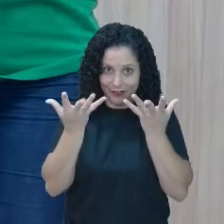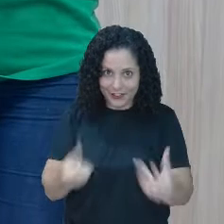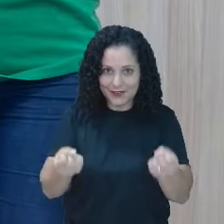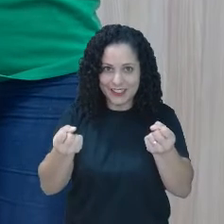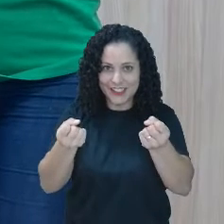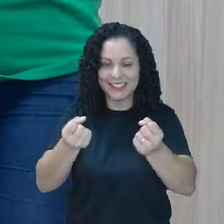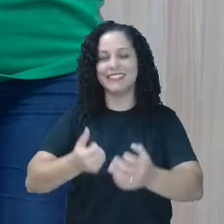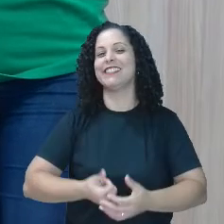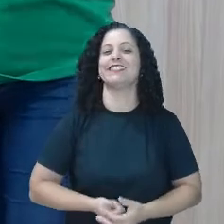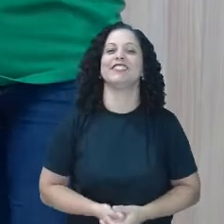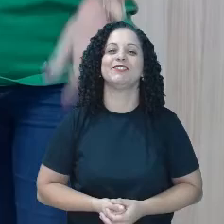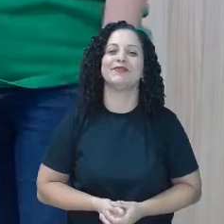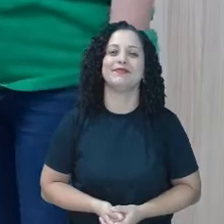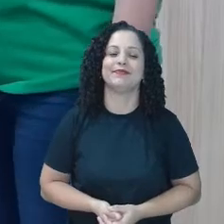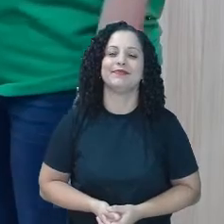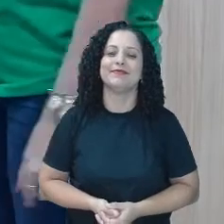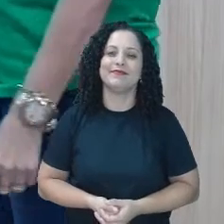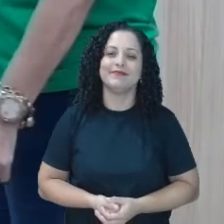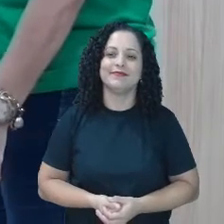lá?